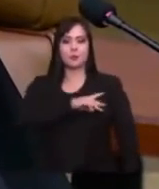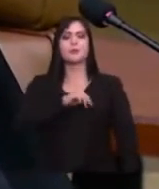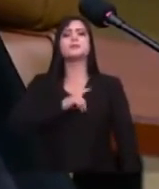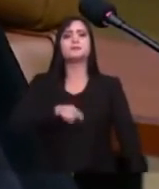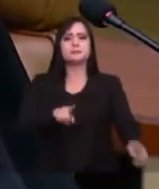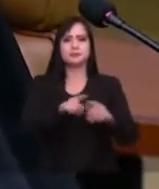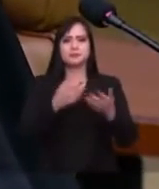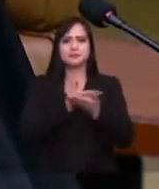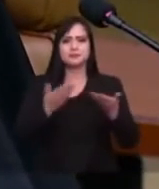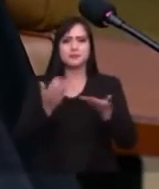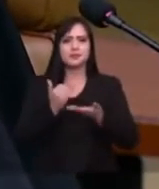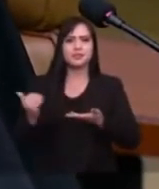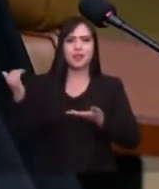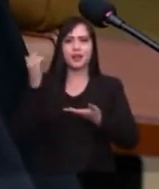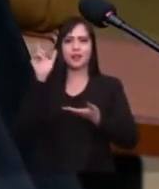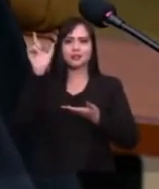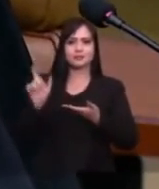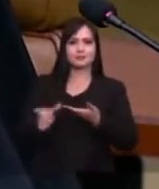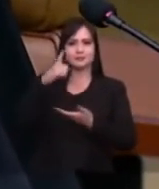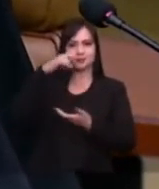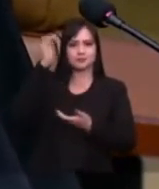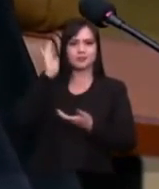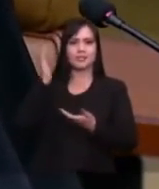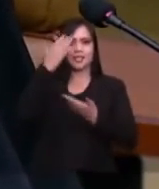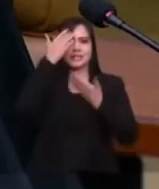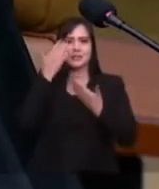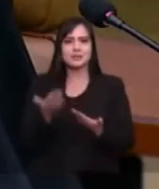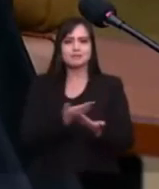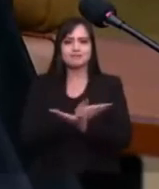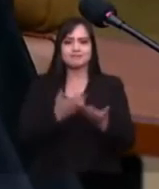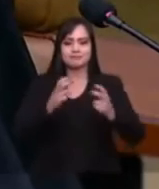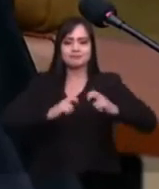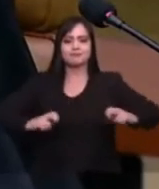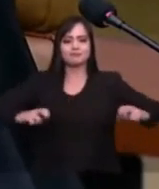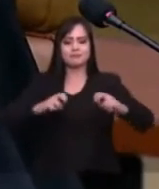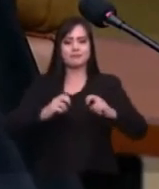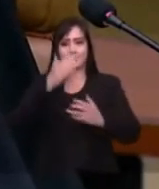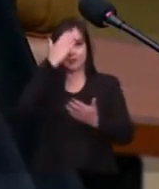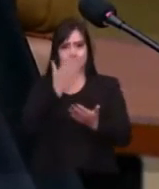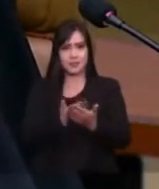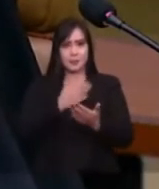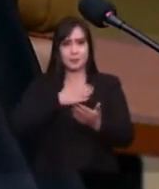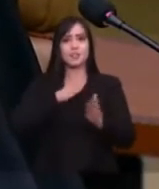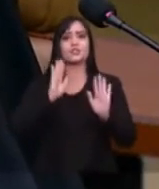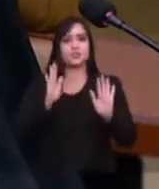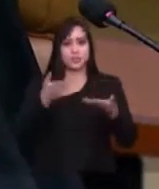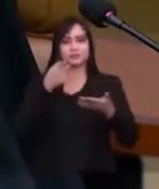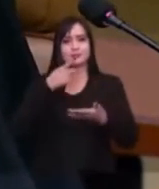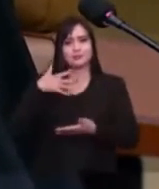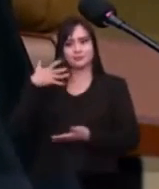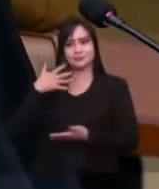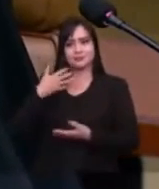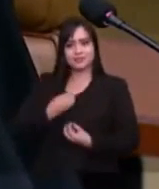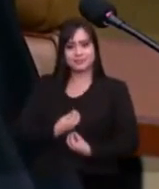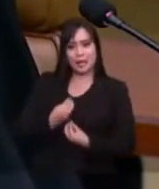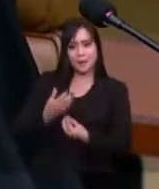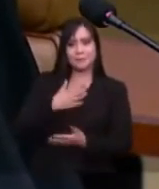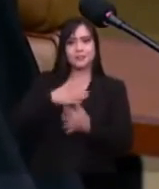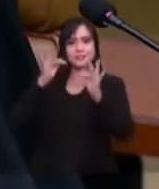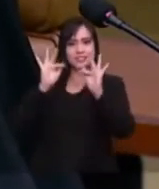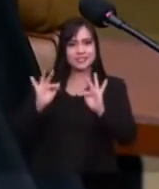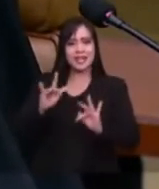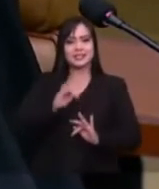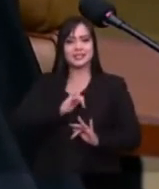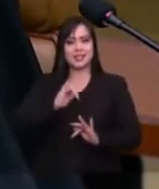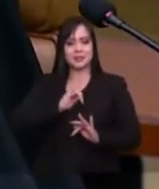na pessoa de Vossa Excelência, e agradecer a todos os meus pares a confiança em mim depositada, externar a minha felicidade